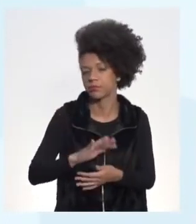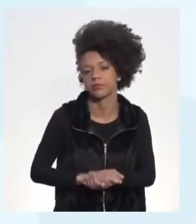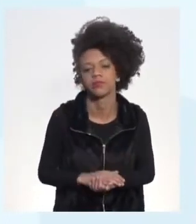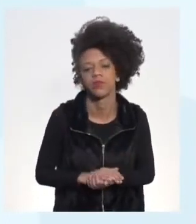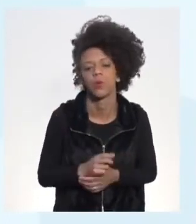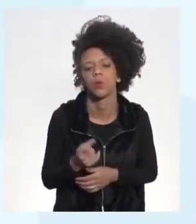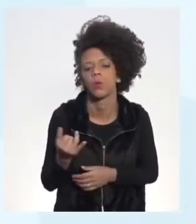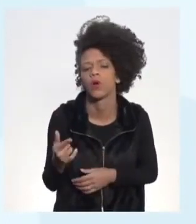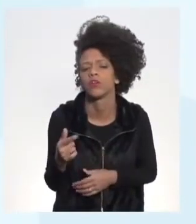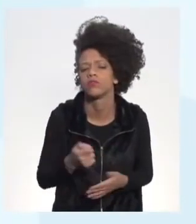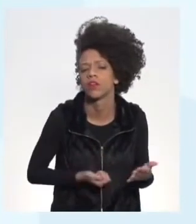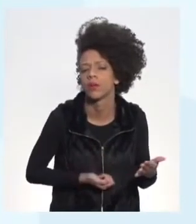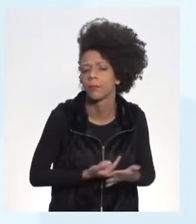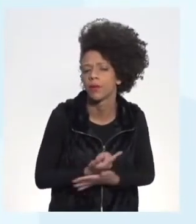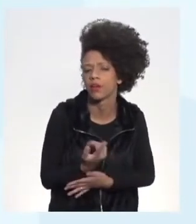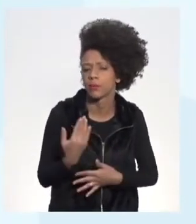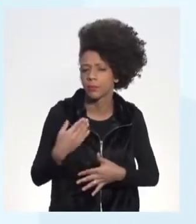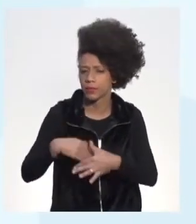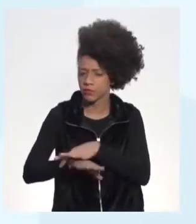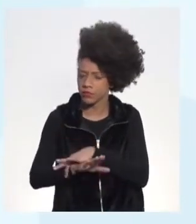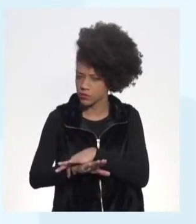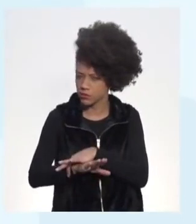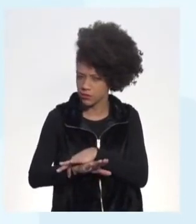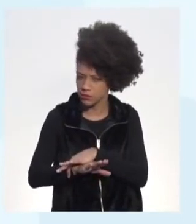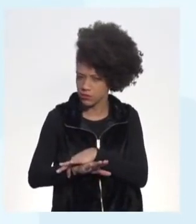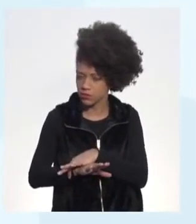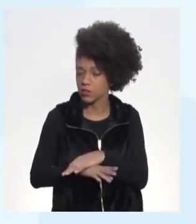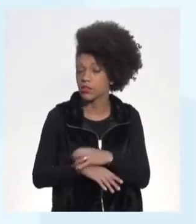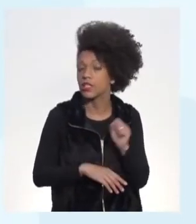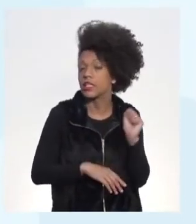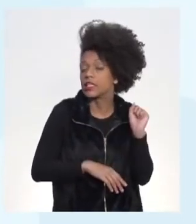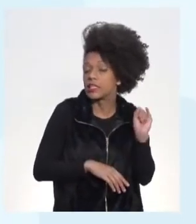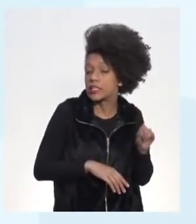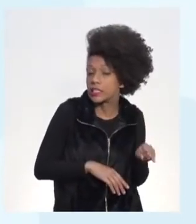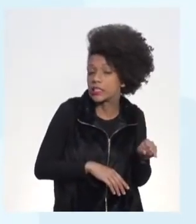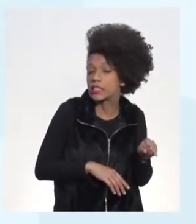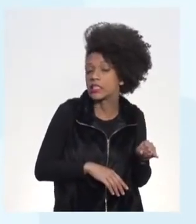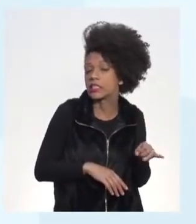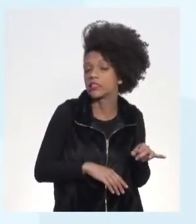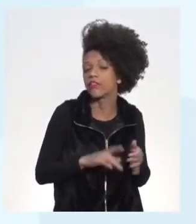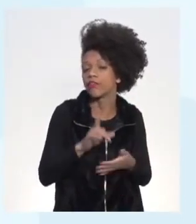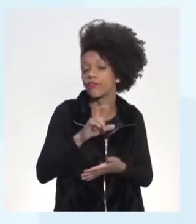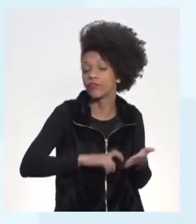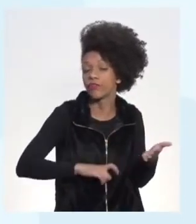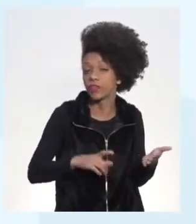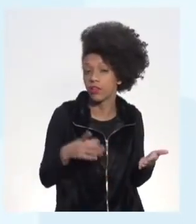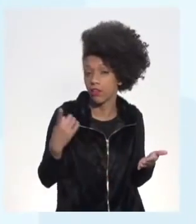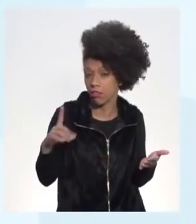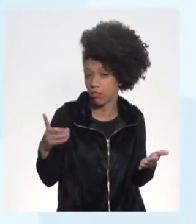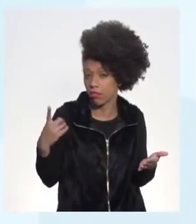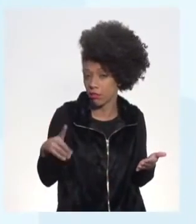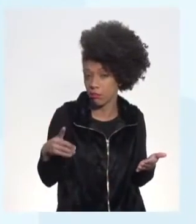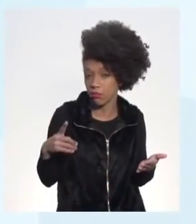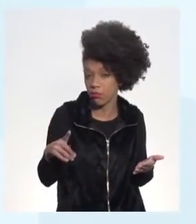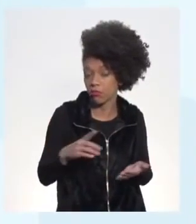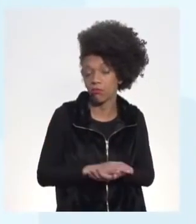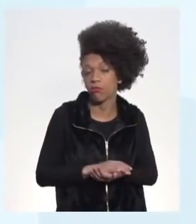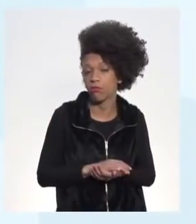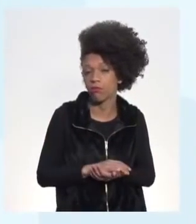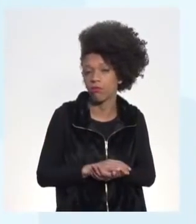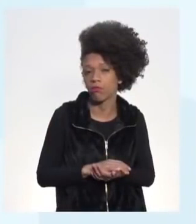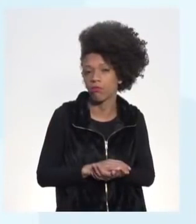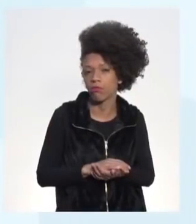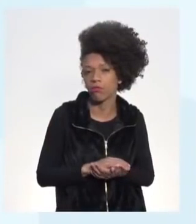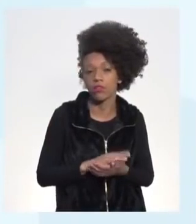Quanto ela vai pagar pelo tênis? E se fosse cartão de débito, ou seja, quem não